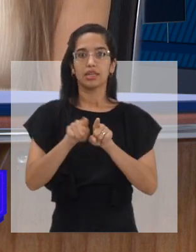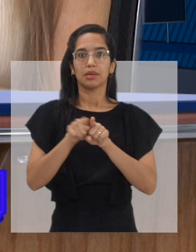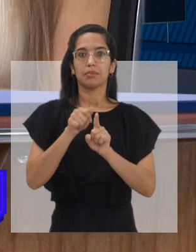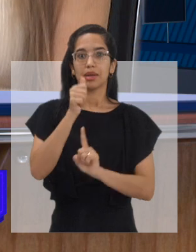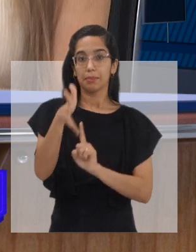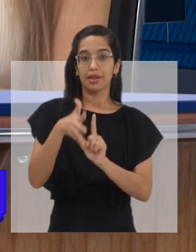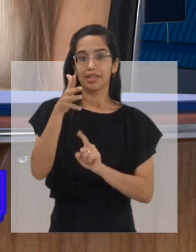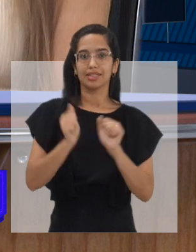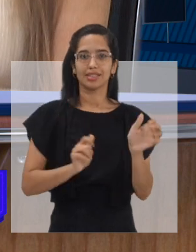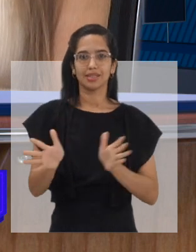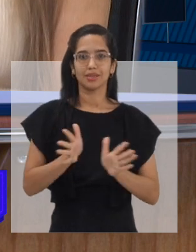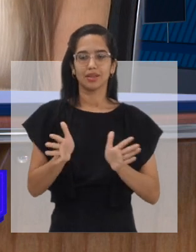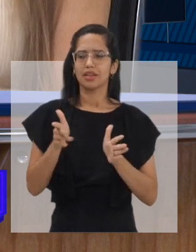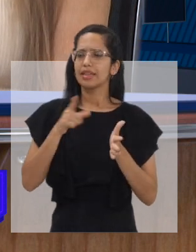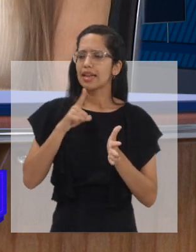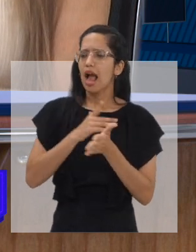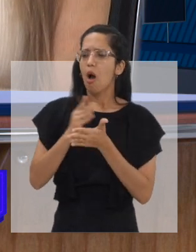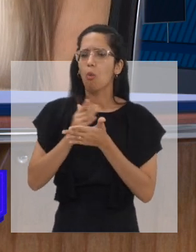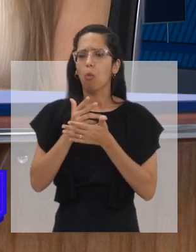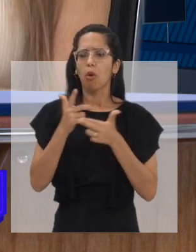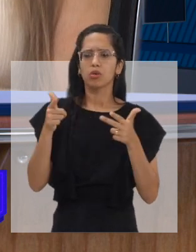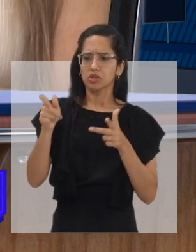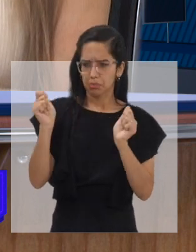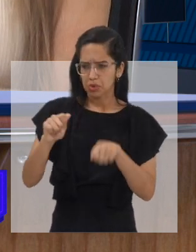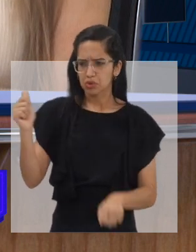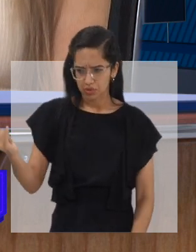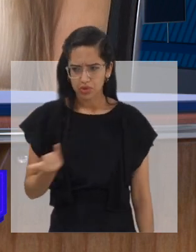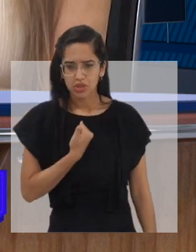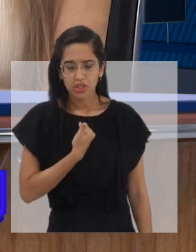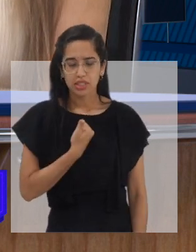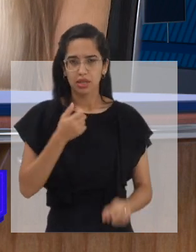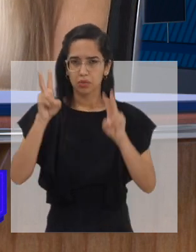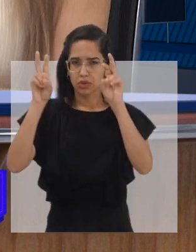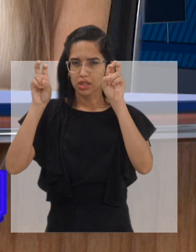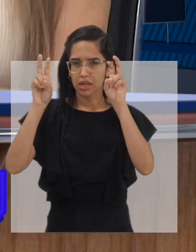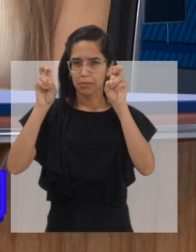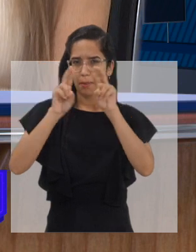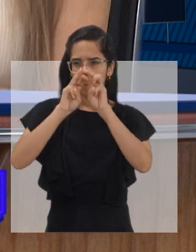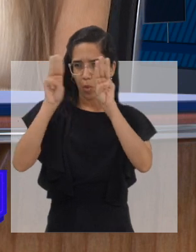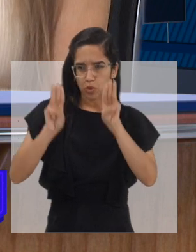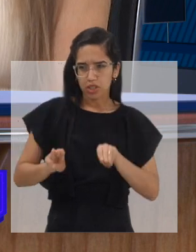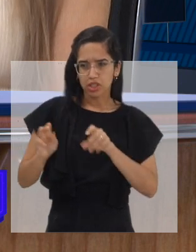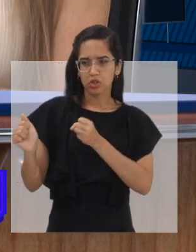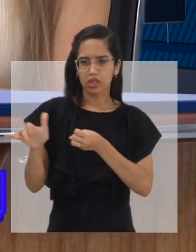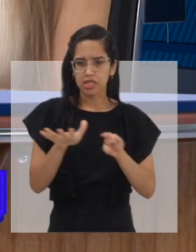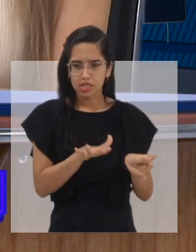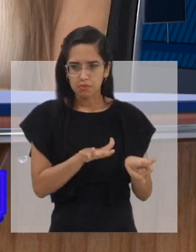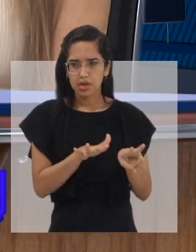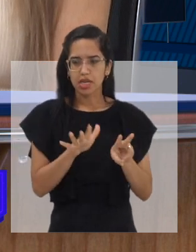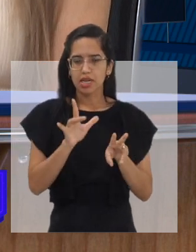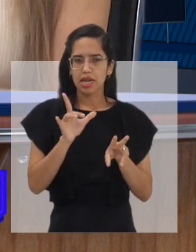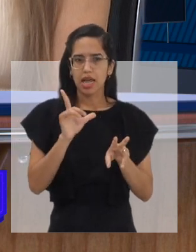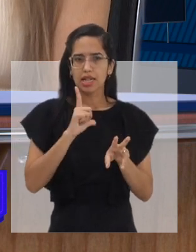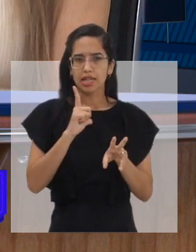sobre acessibilidade. Mônica, mais alguma coisa que você poderia falar para a gente a respeito do museu, dessa semana do museu e